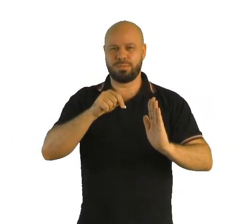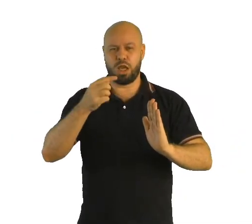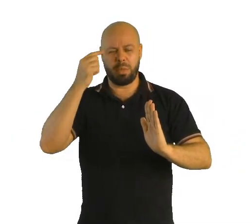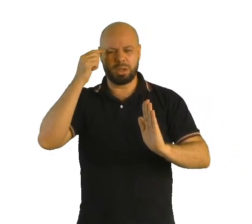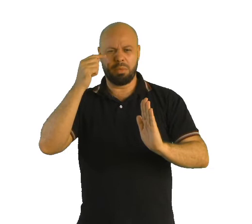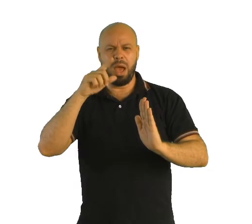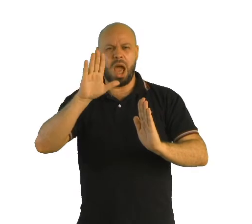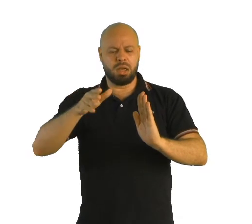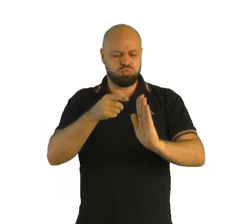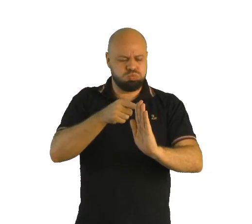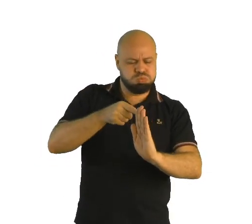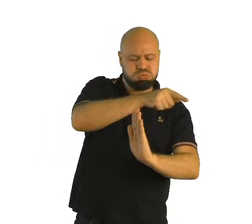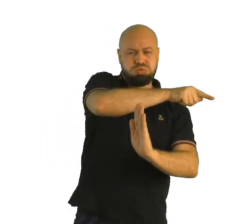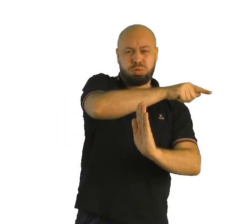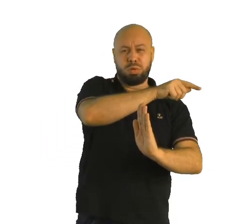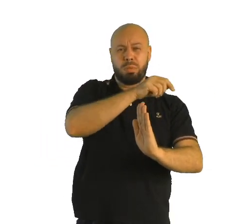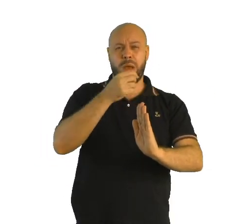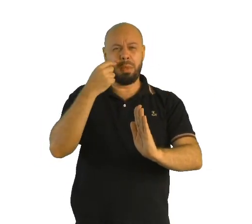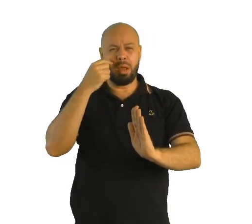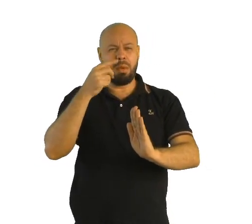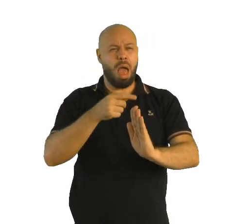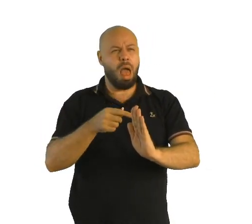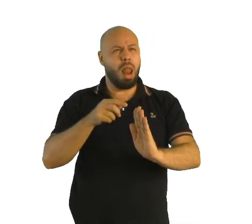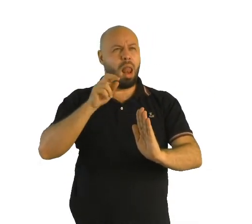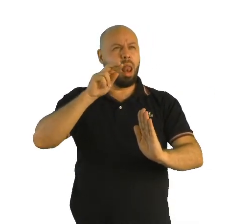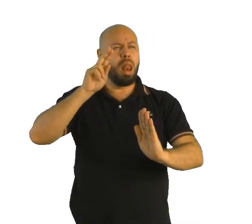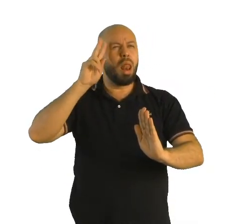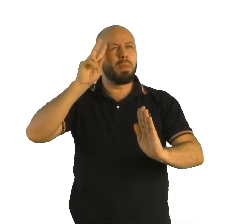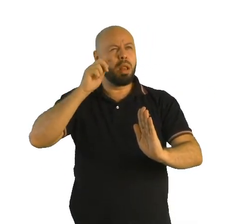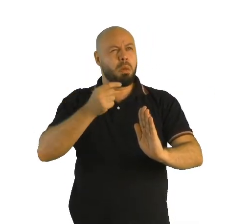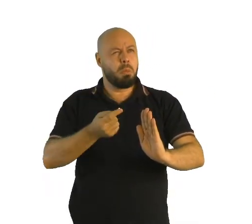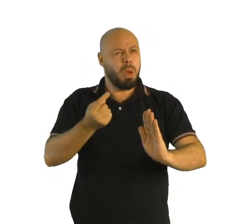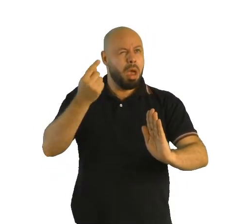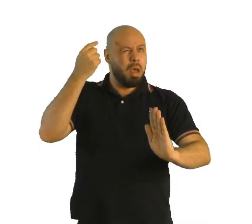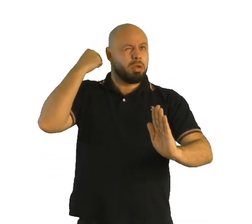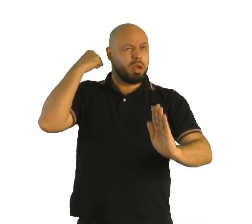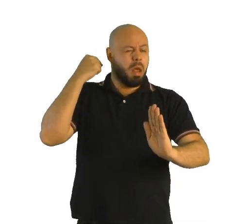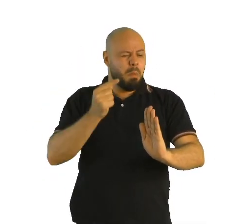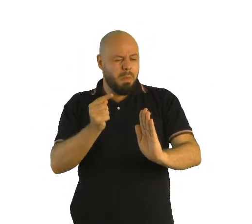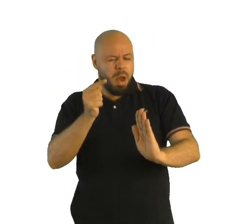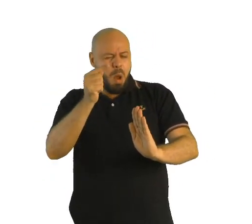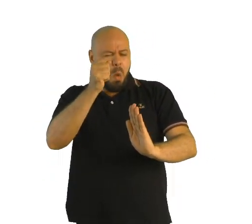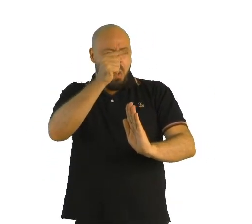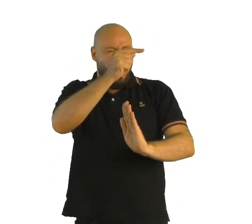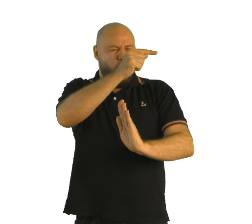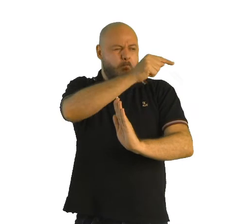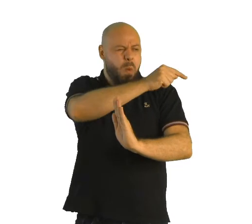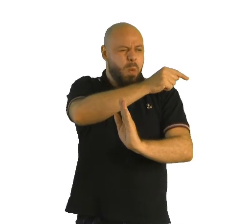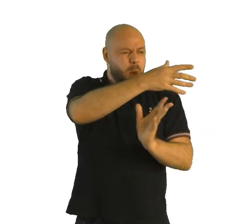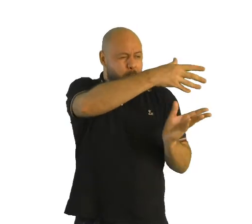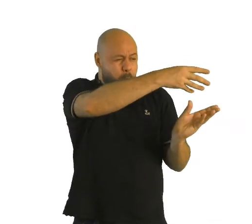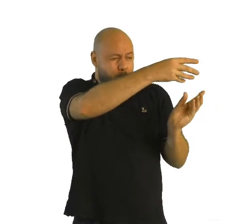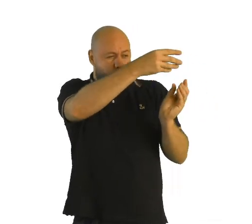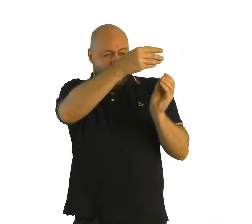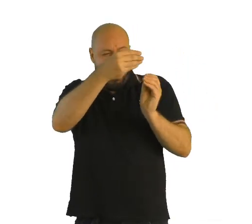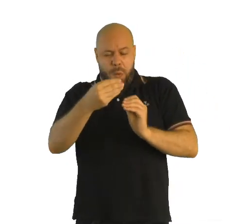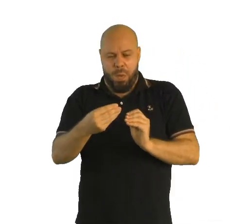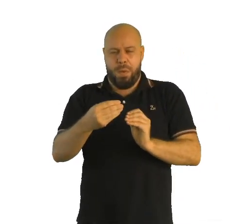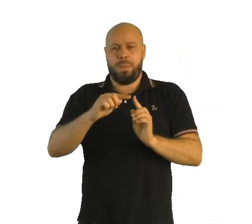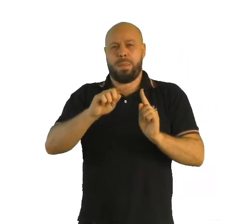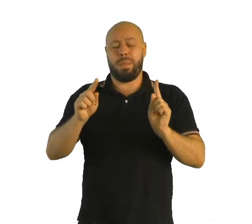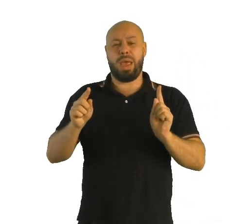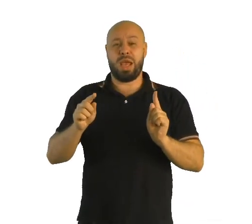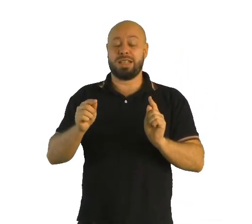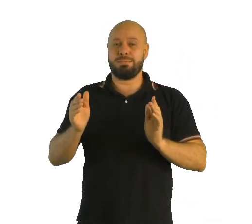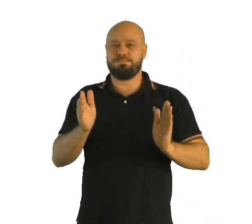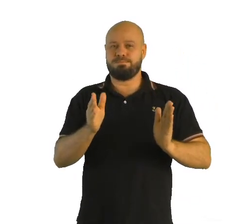pensadores renascentistas queriam fazer renascer a cultura greco-romana, a arte renascentista ela ganhou, né,